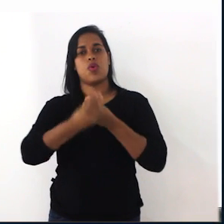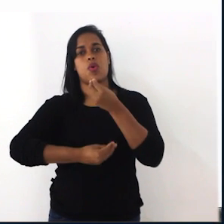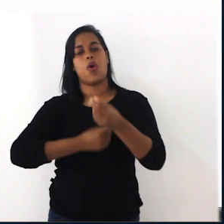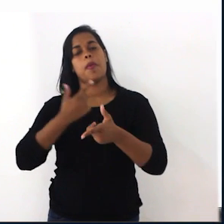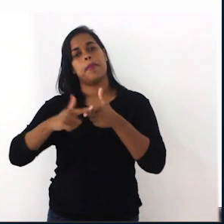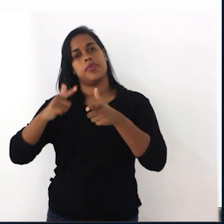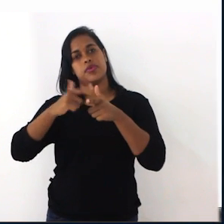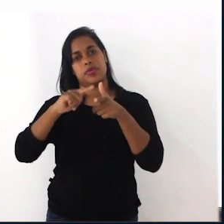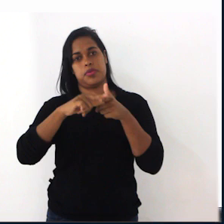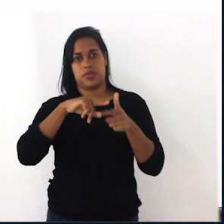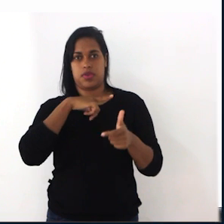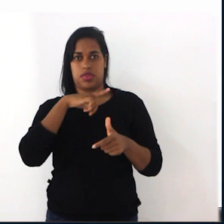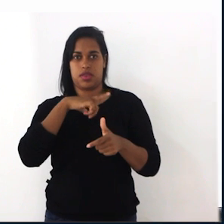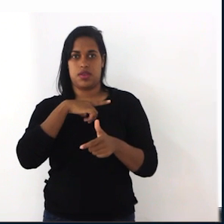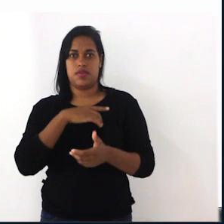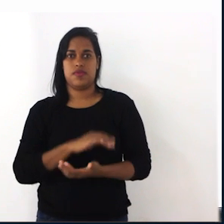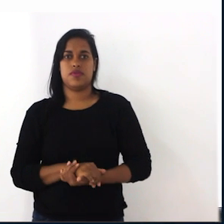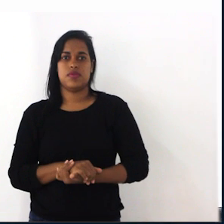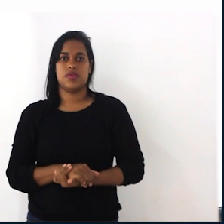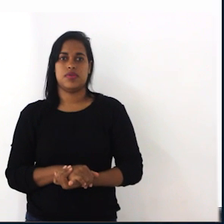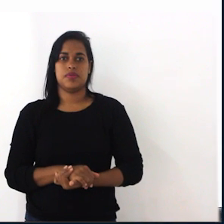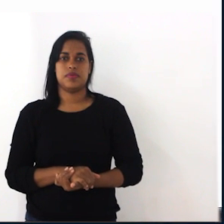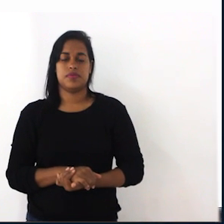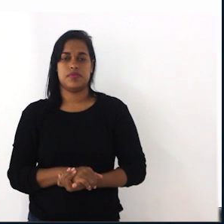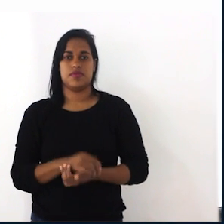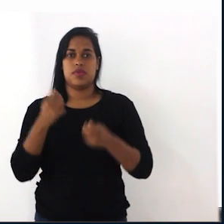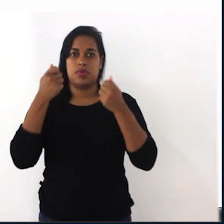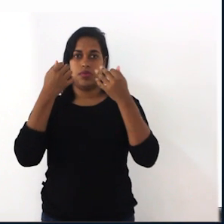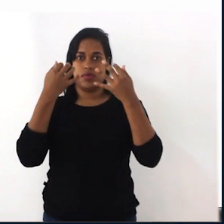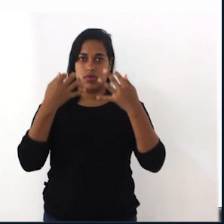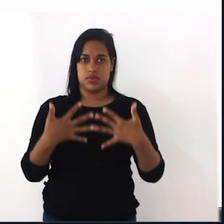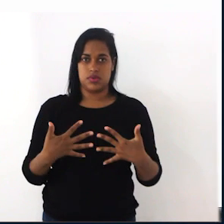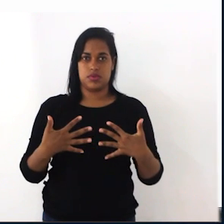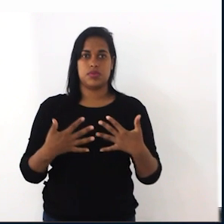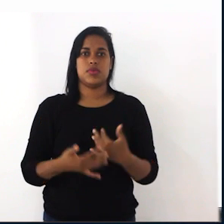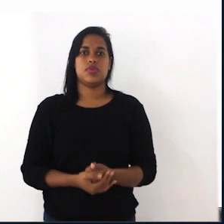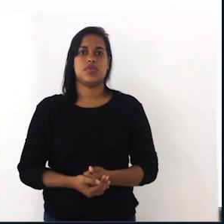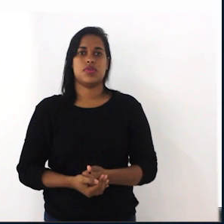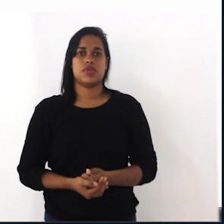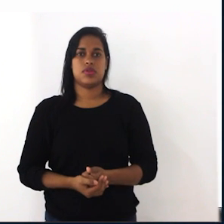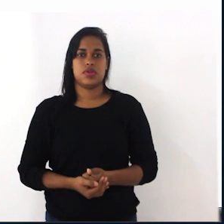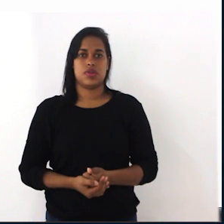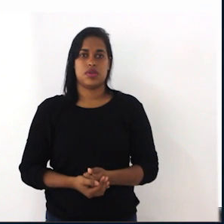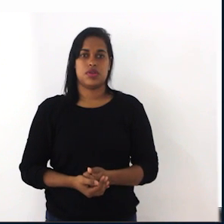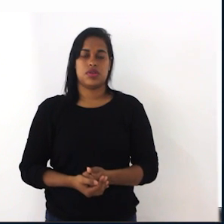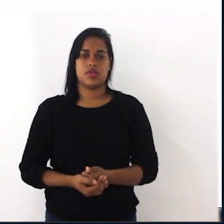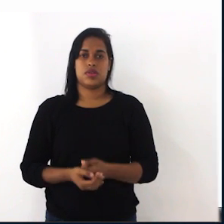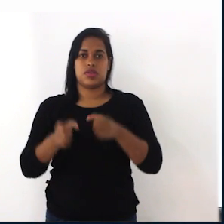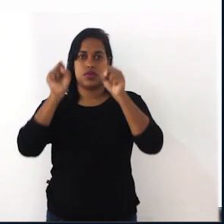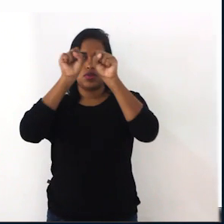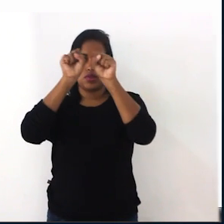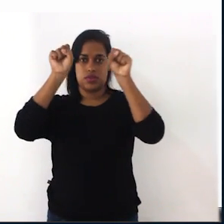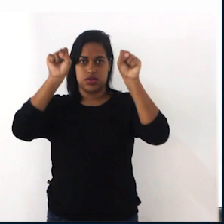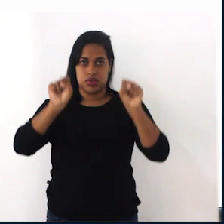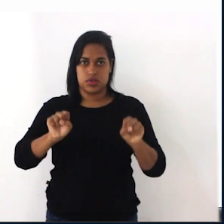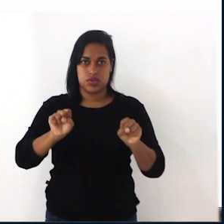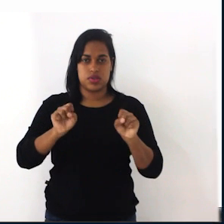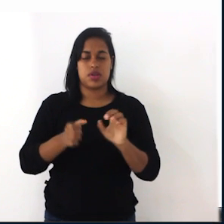foi o problema que deu. Vamos colocar aqui o nosso